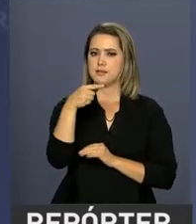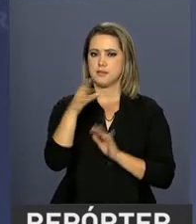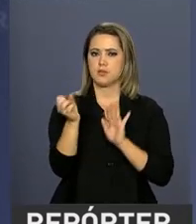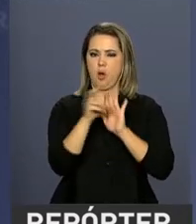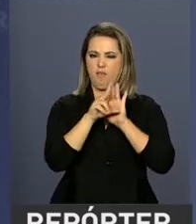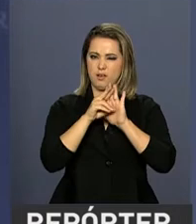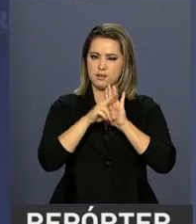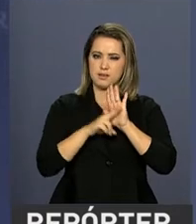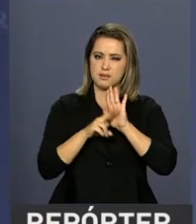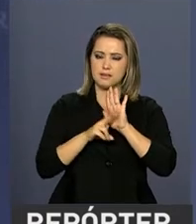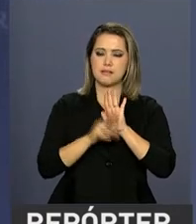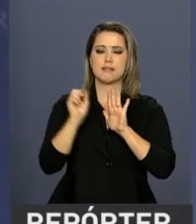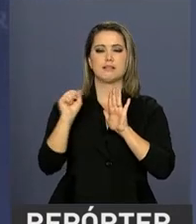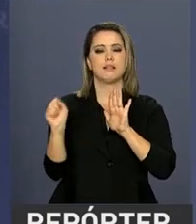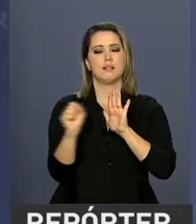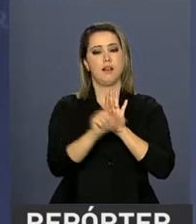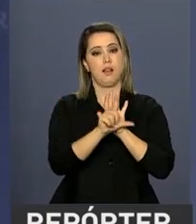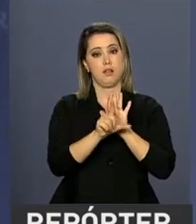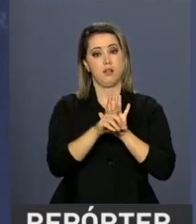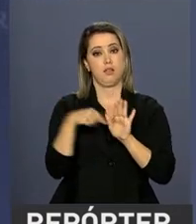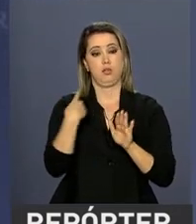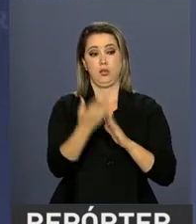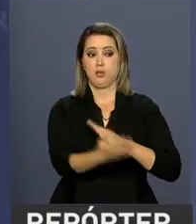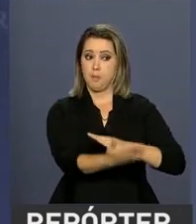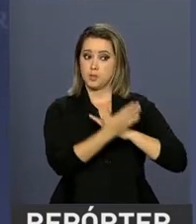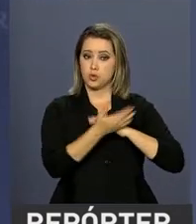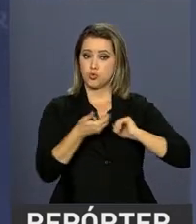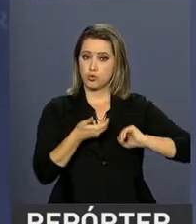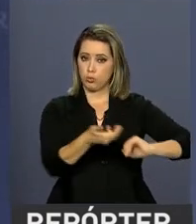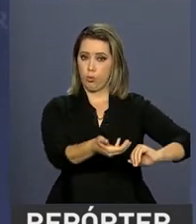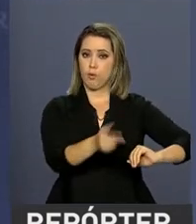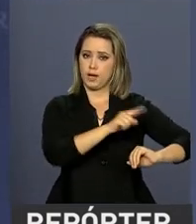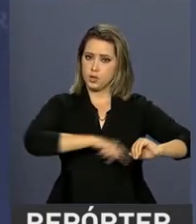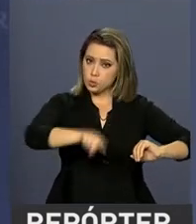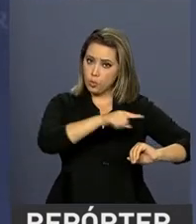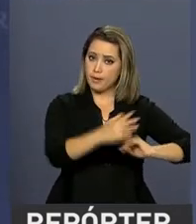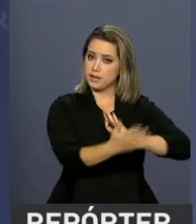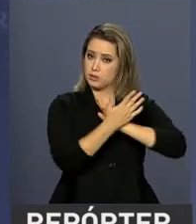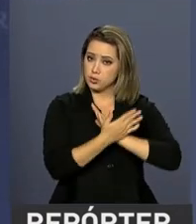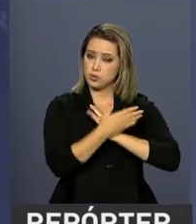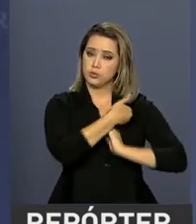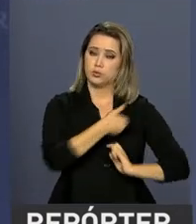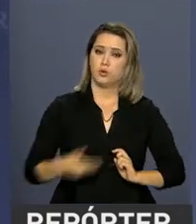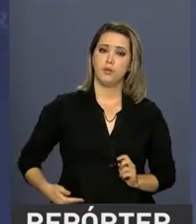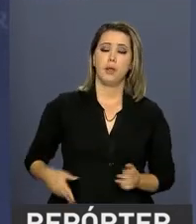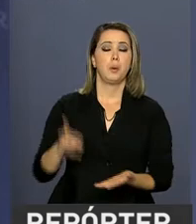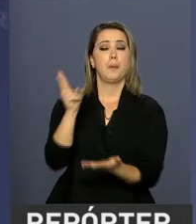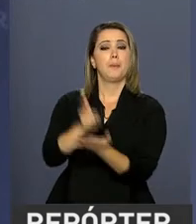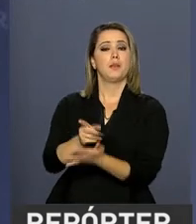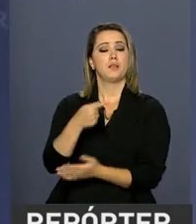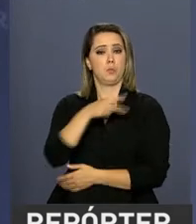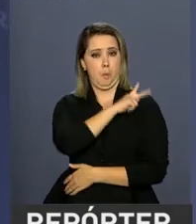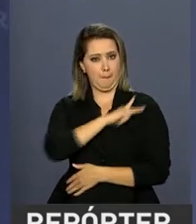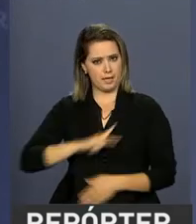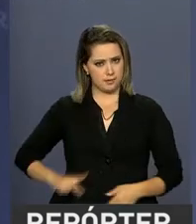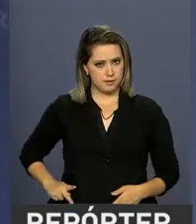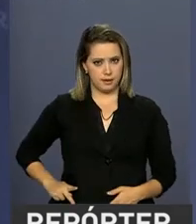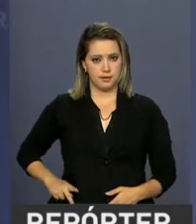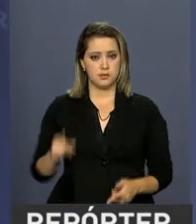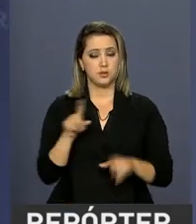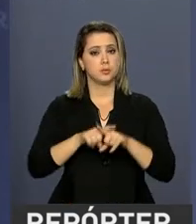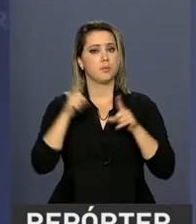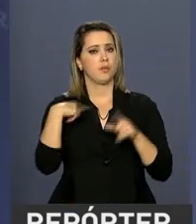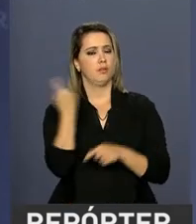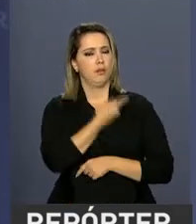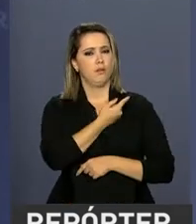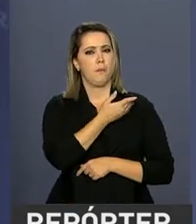muito apoio do Congresso Nacional. Eu devo dizer que, embora se trate de um presidencialismo, o nosso governo faz